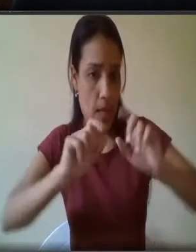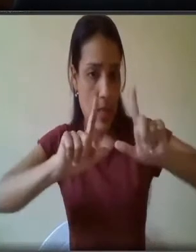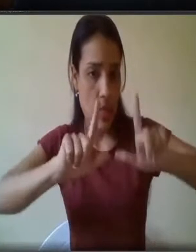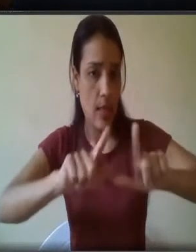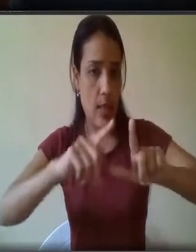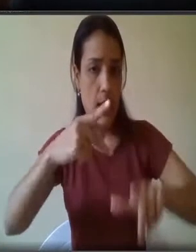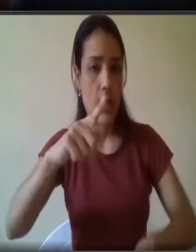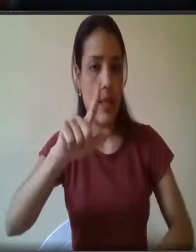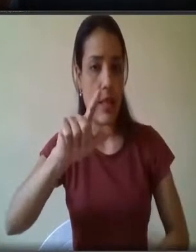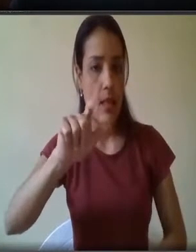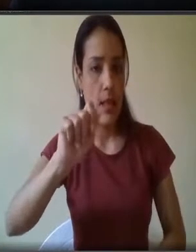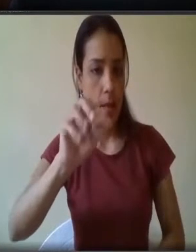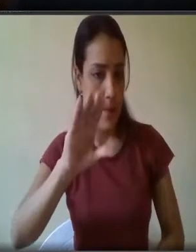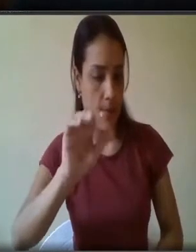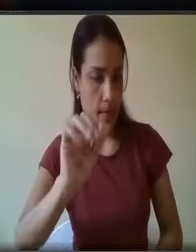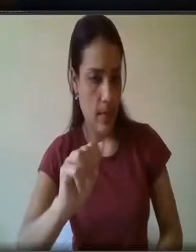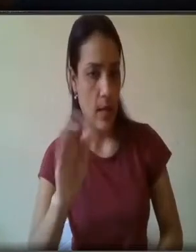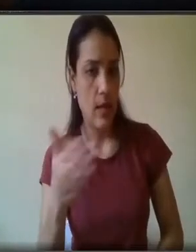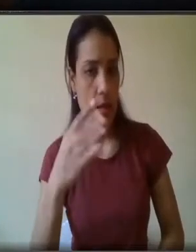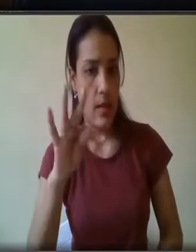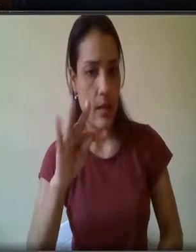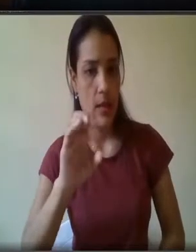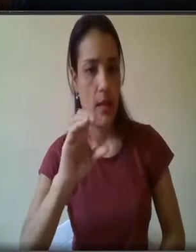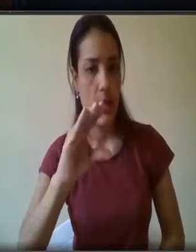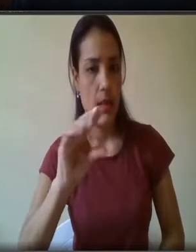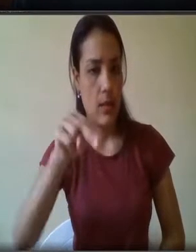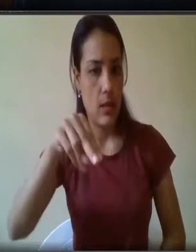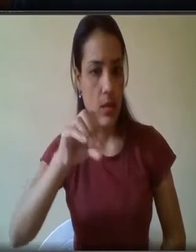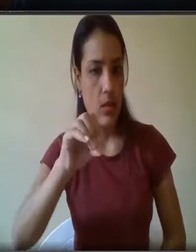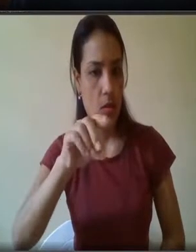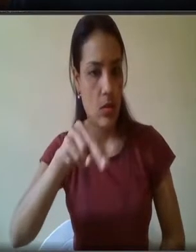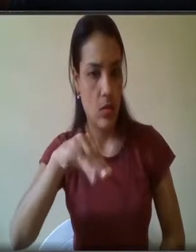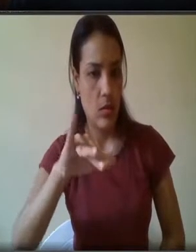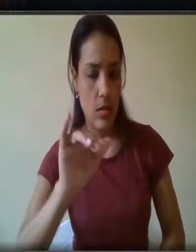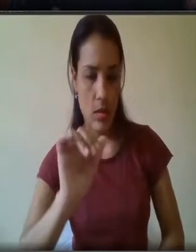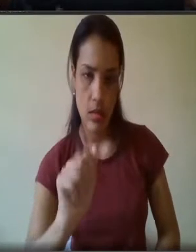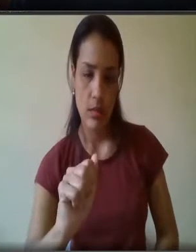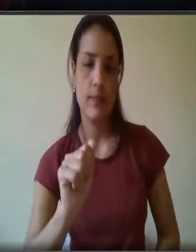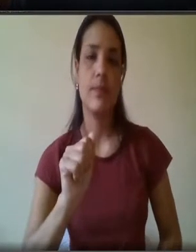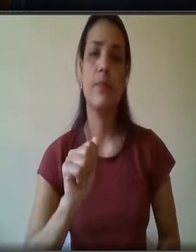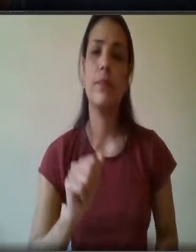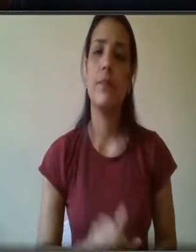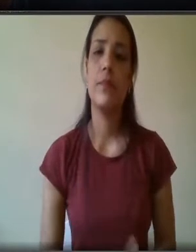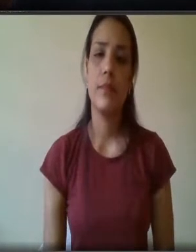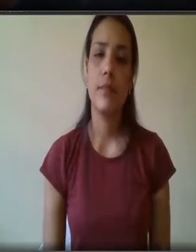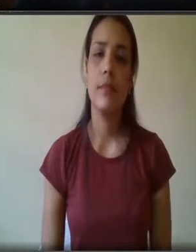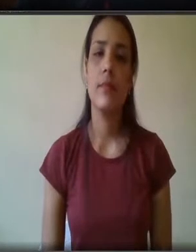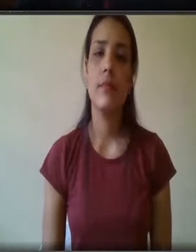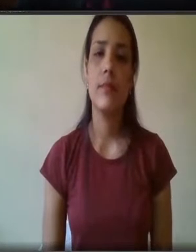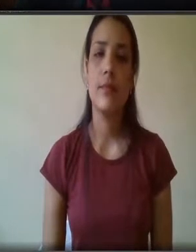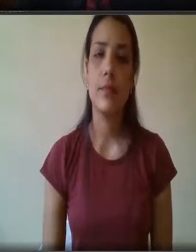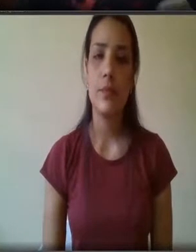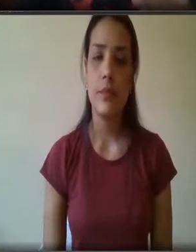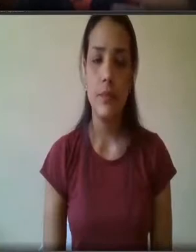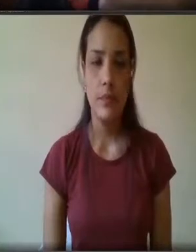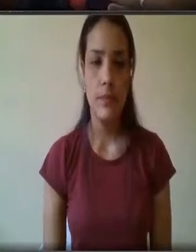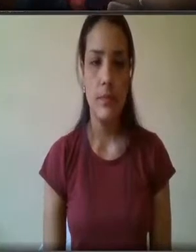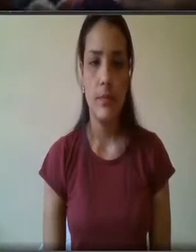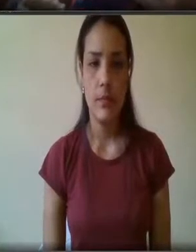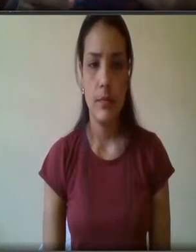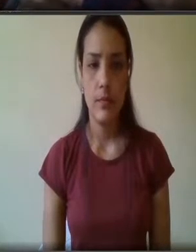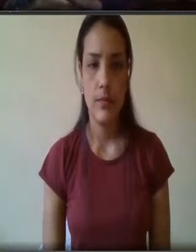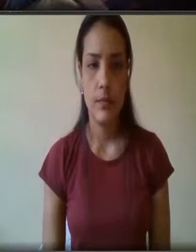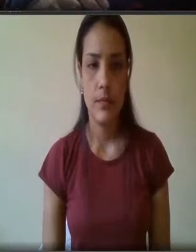quê? Porque onde você tem encontro de uma placa tectônica, há uma fenda. Nessa fenda,